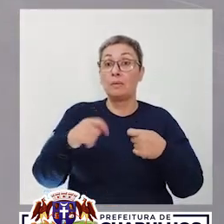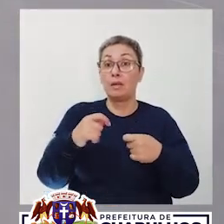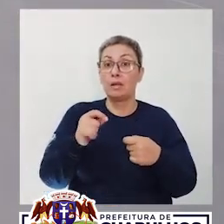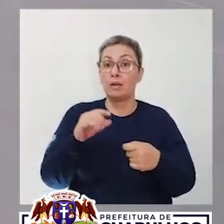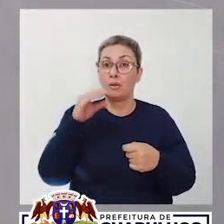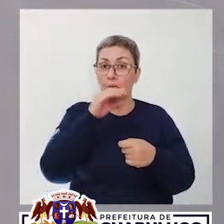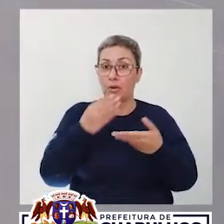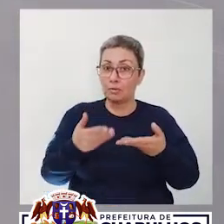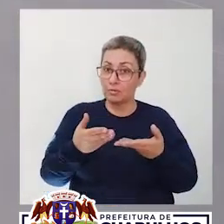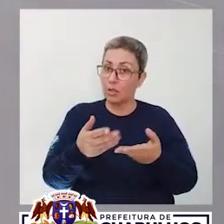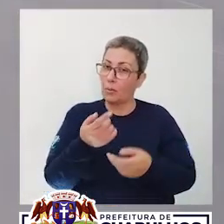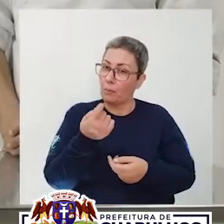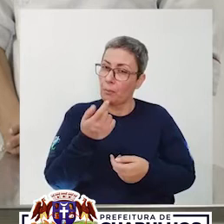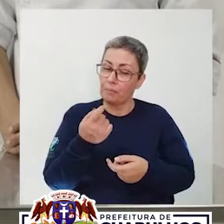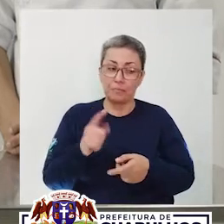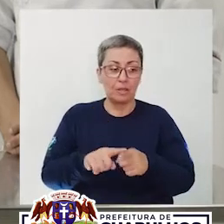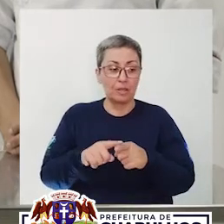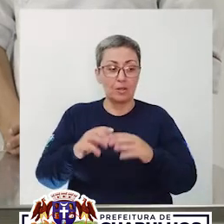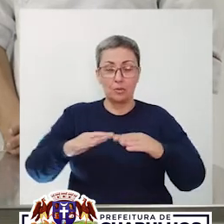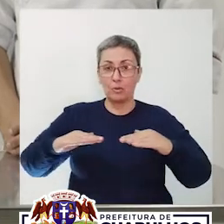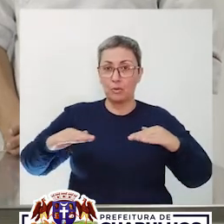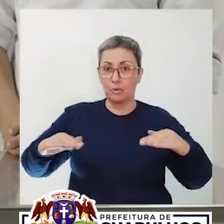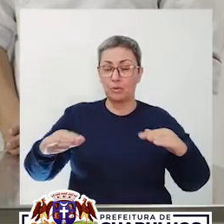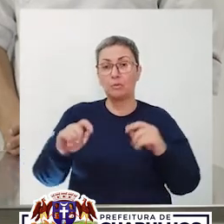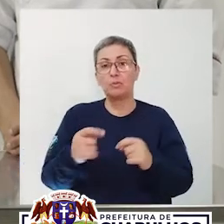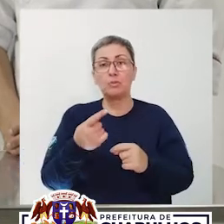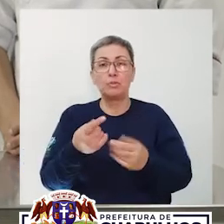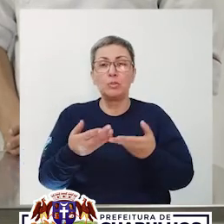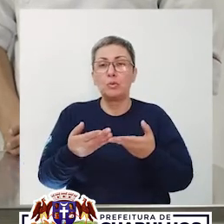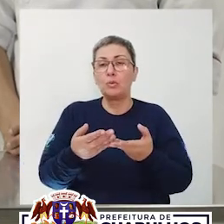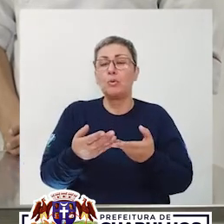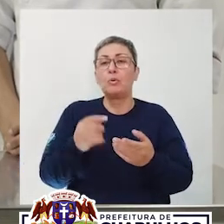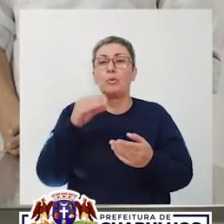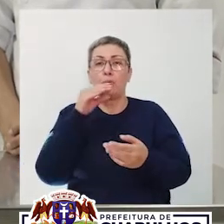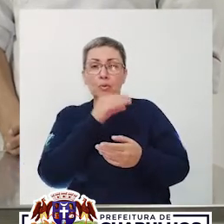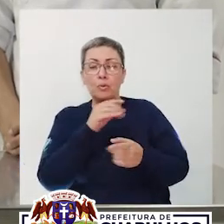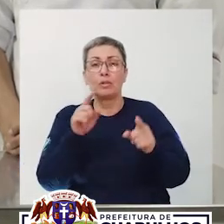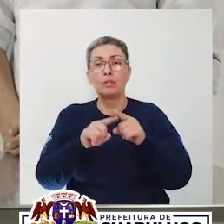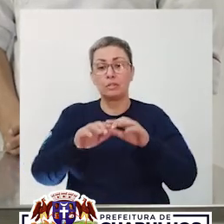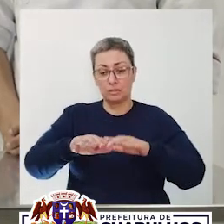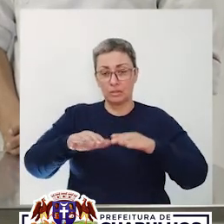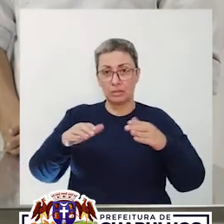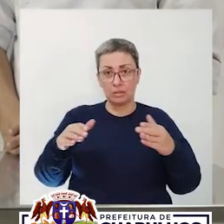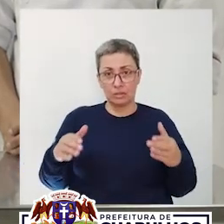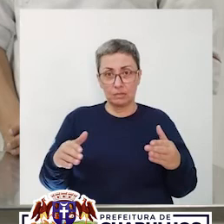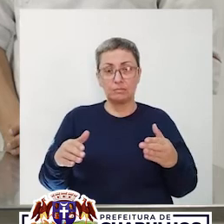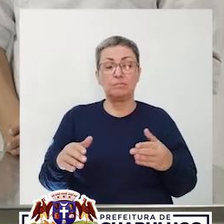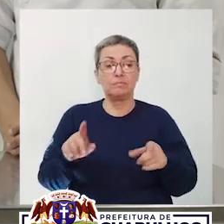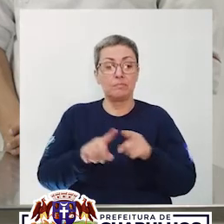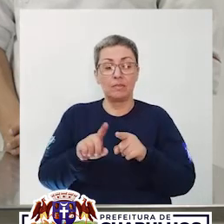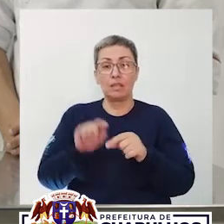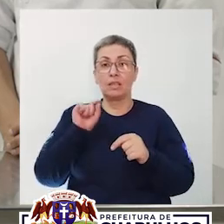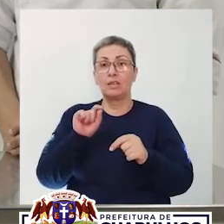vai precisar de um pouquinho de forno, sim. Então a gente coloca só um pouquinho de forno, porque no a cobertura